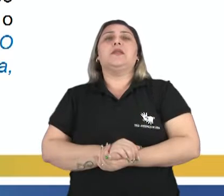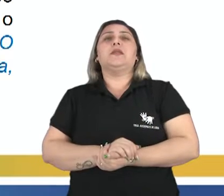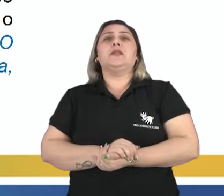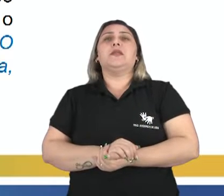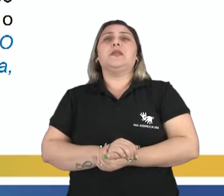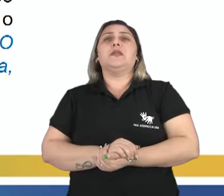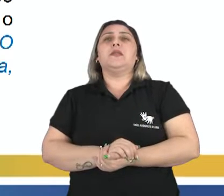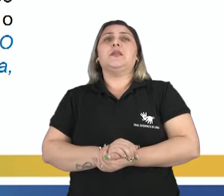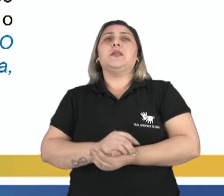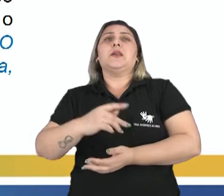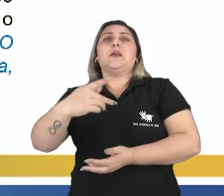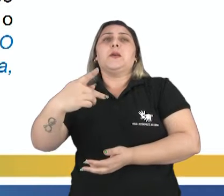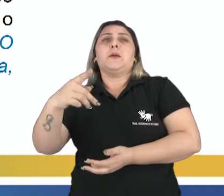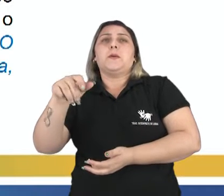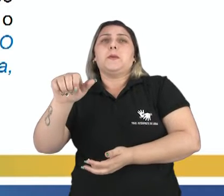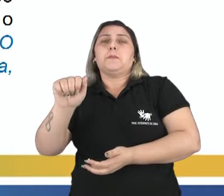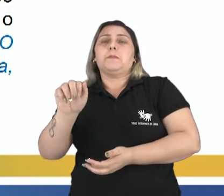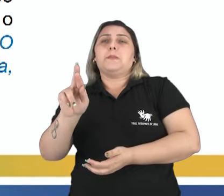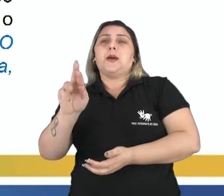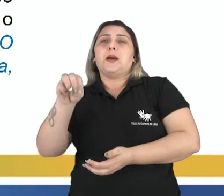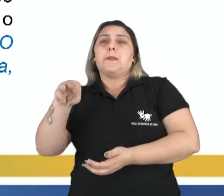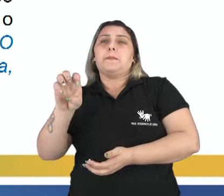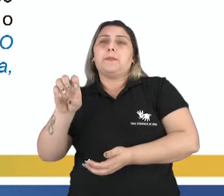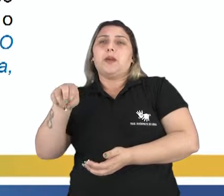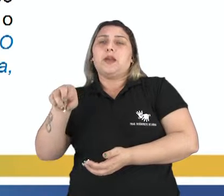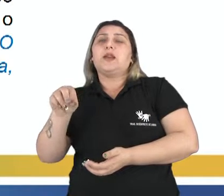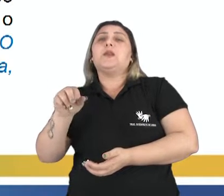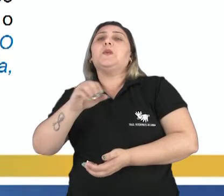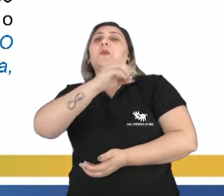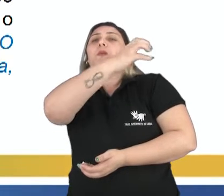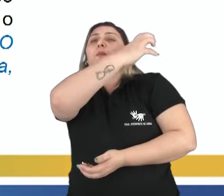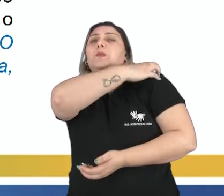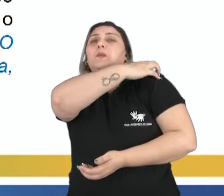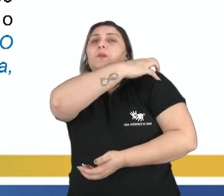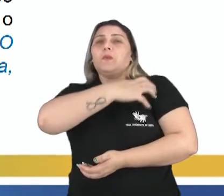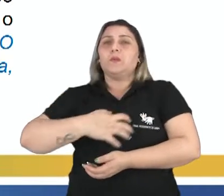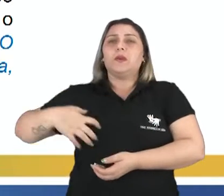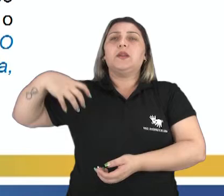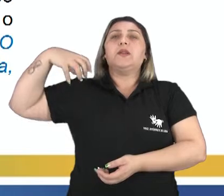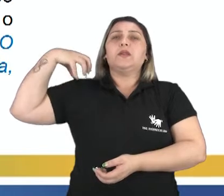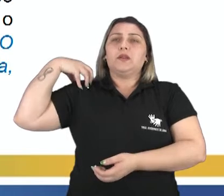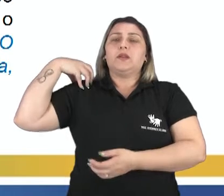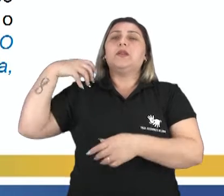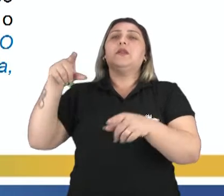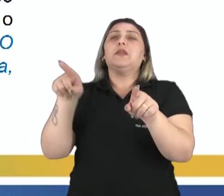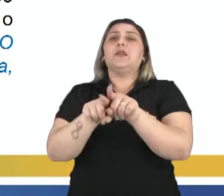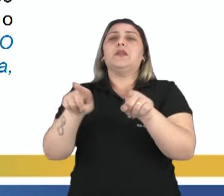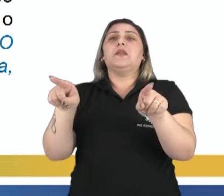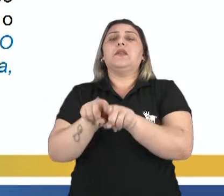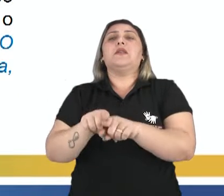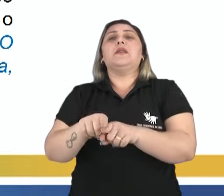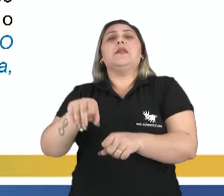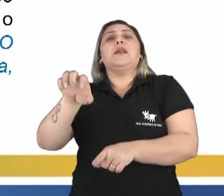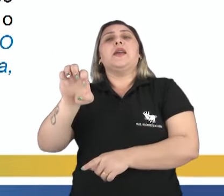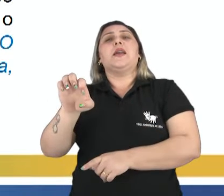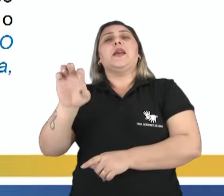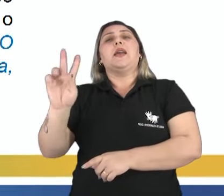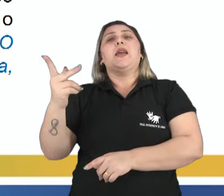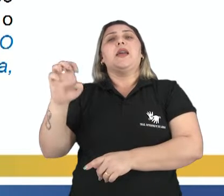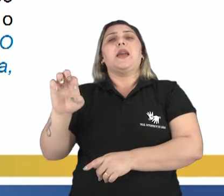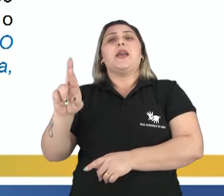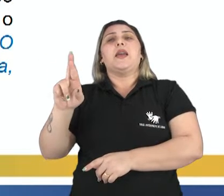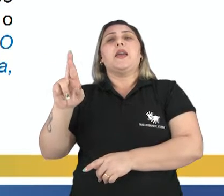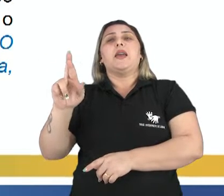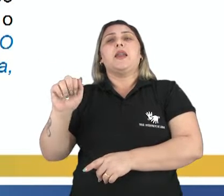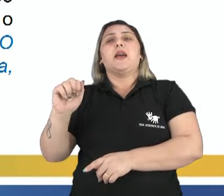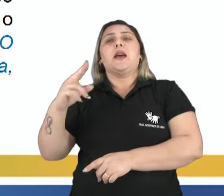por Parmênides, né? O devir, o Aristóteles vai falar sobre o devir, né? Heráclito vai falar sobre esse